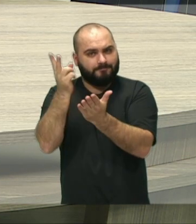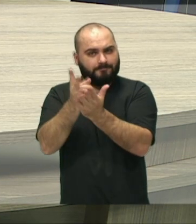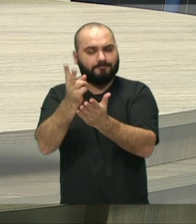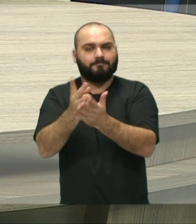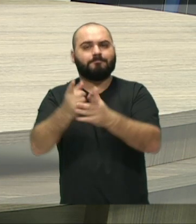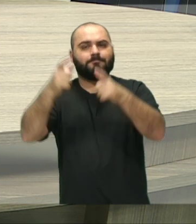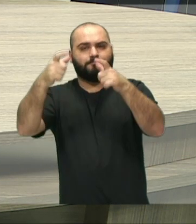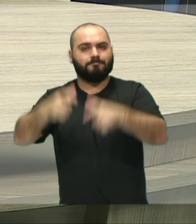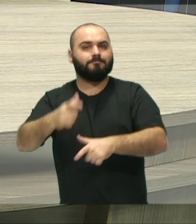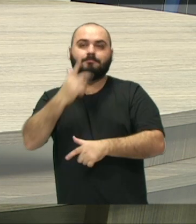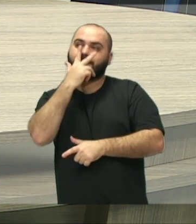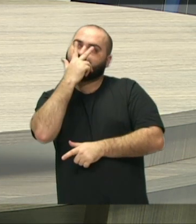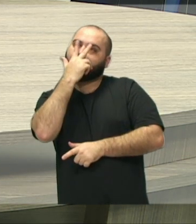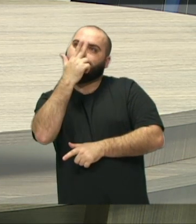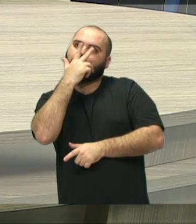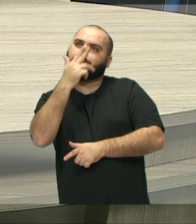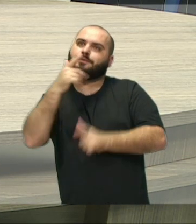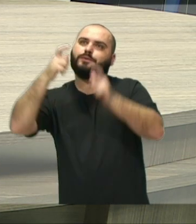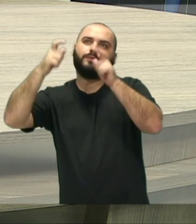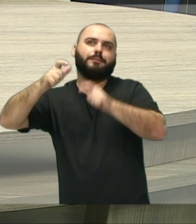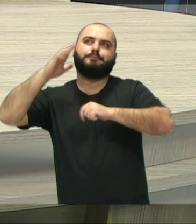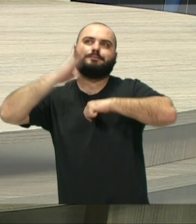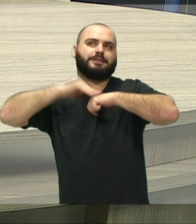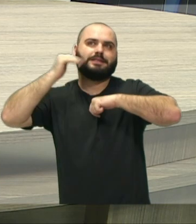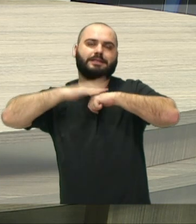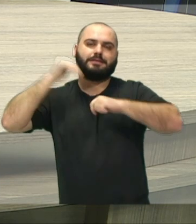serviço menina dos olhos aqui da cidade.